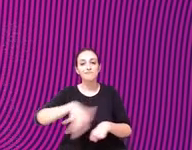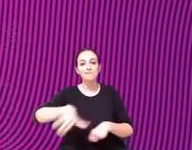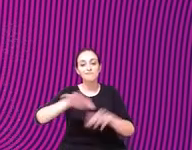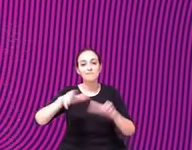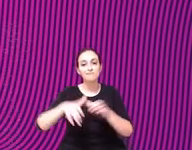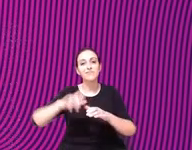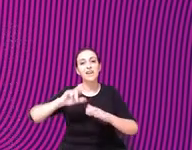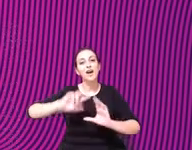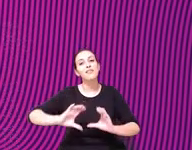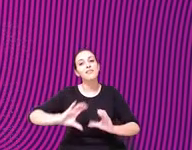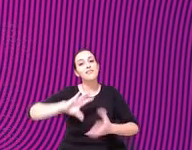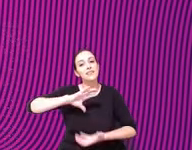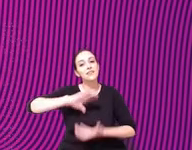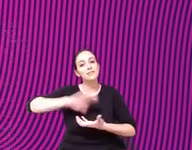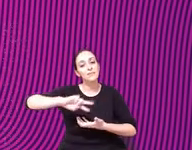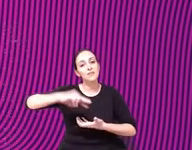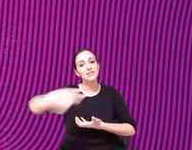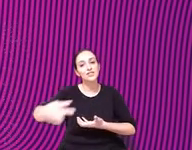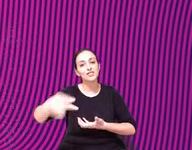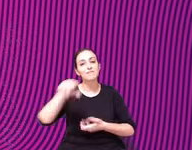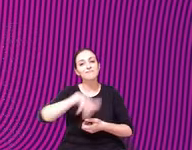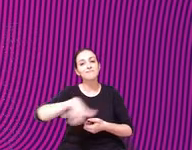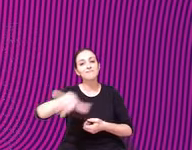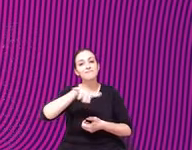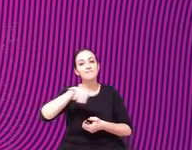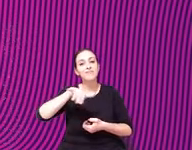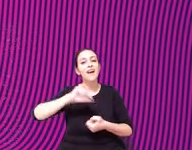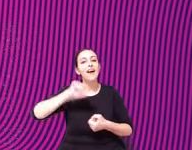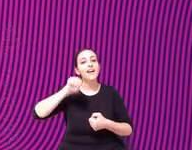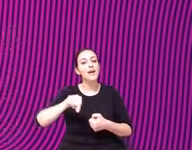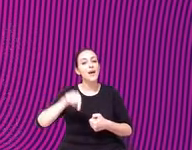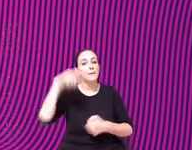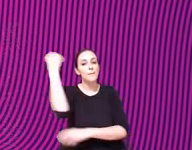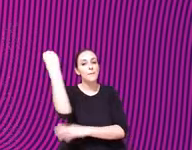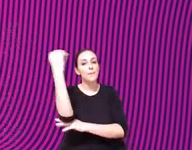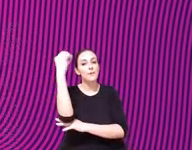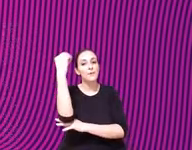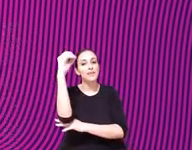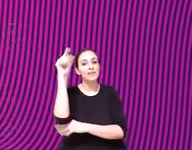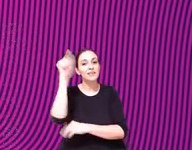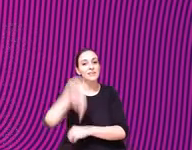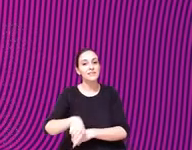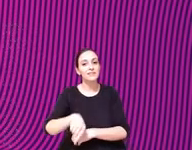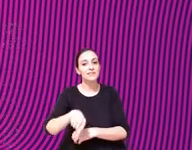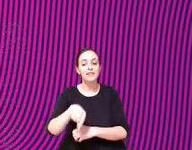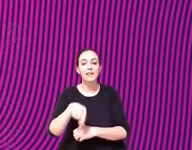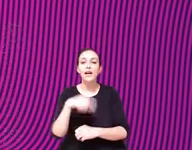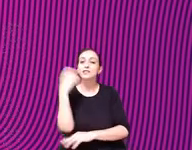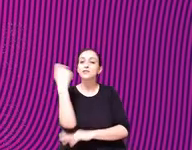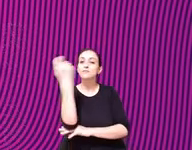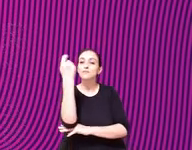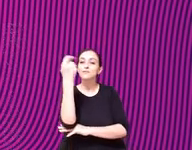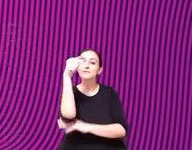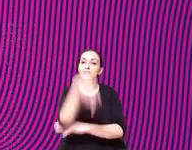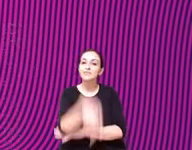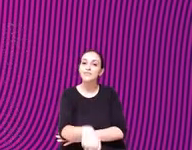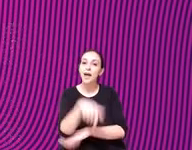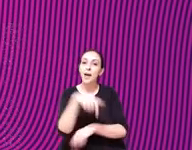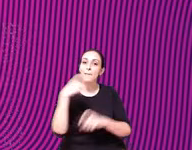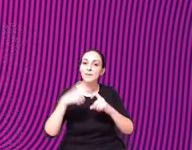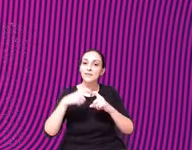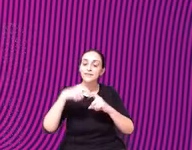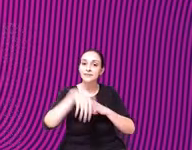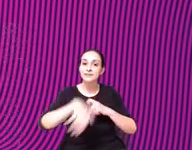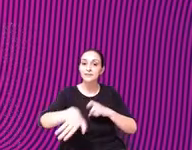Santa Casa de Porto Alegre, membro titular da Academia Sul-Rio Grandense de Medicina e editor